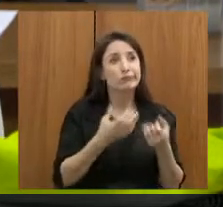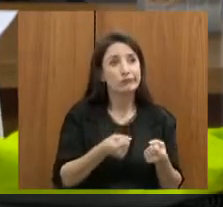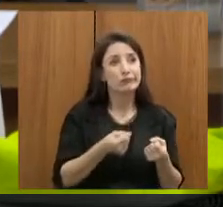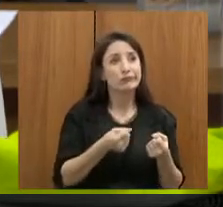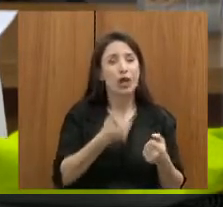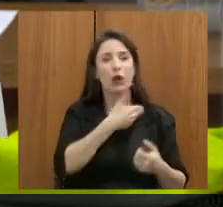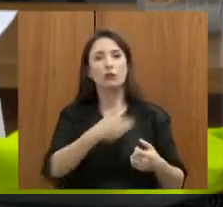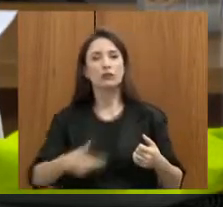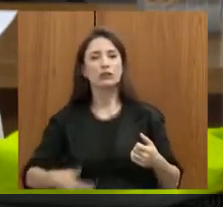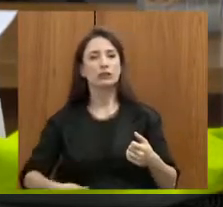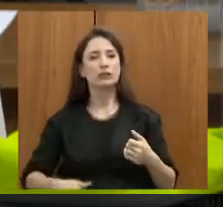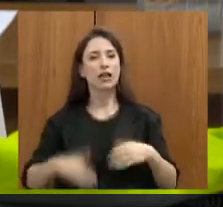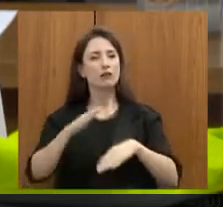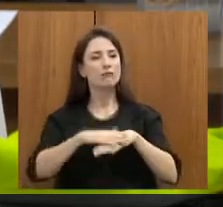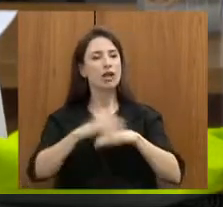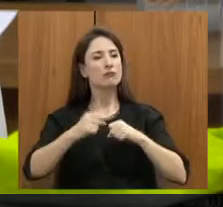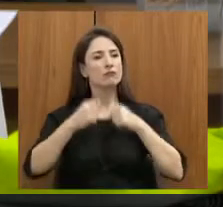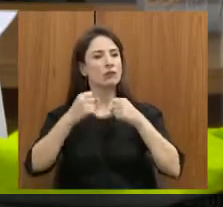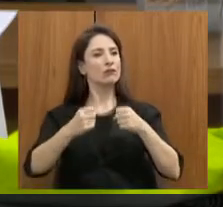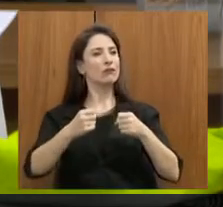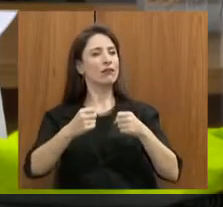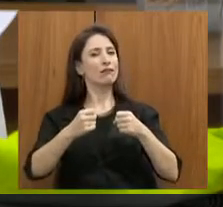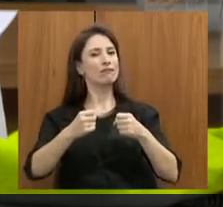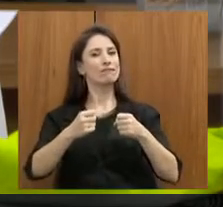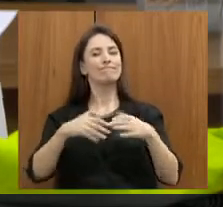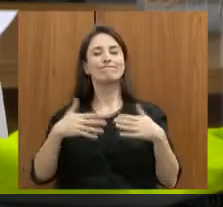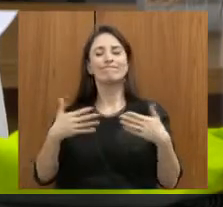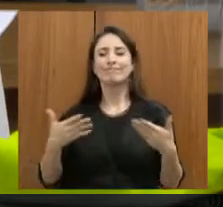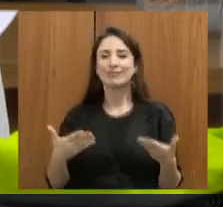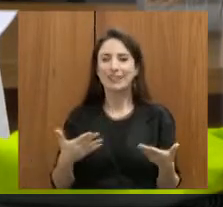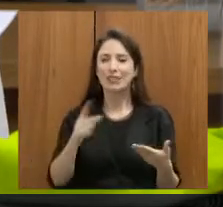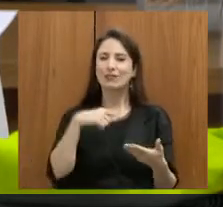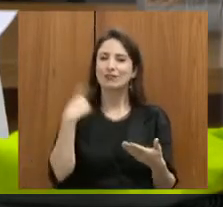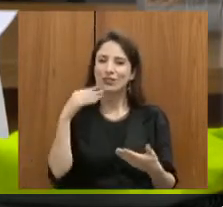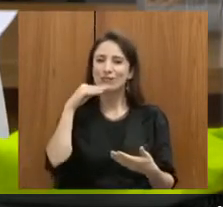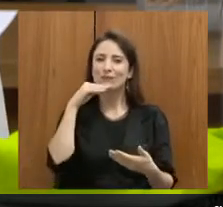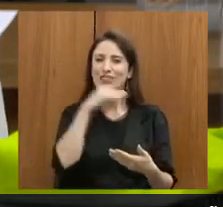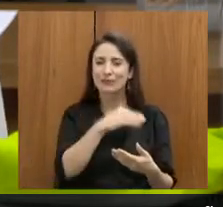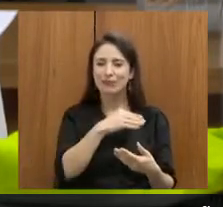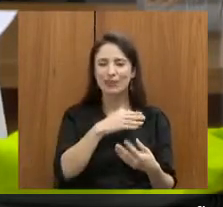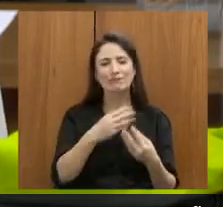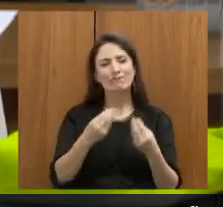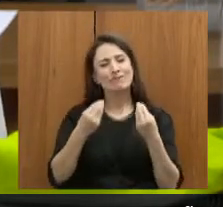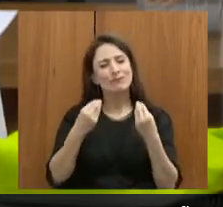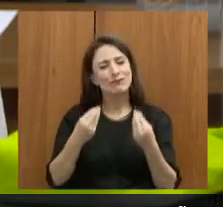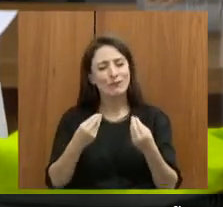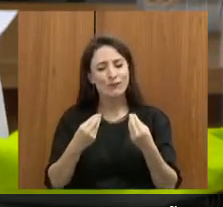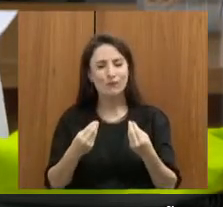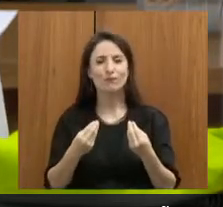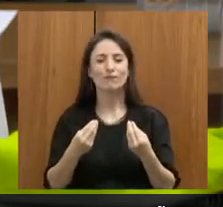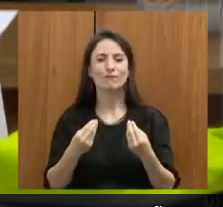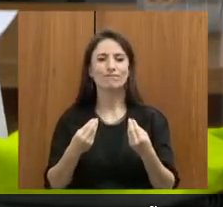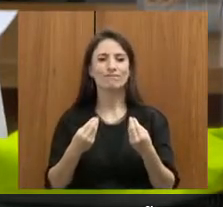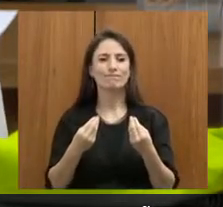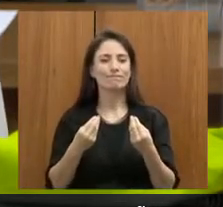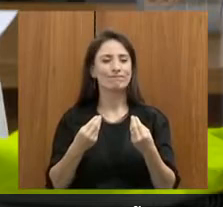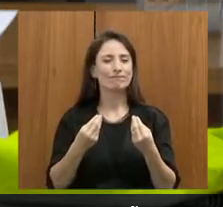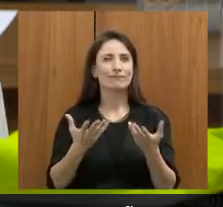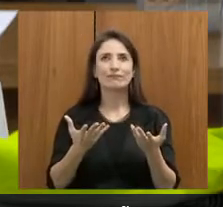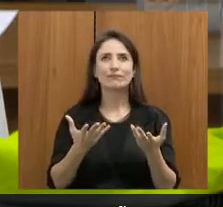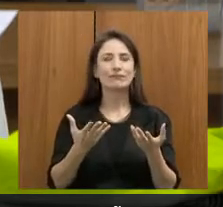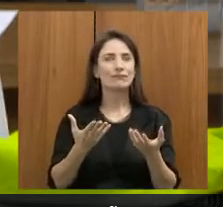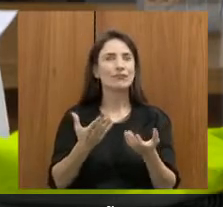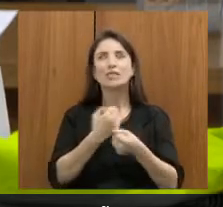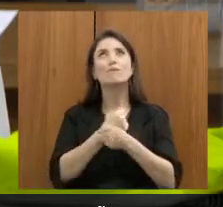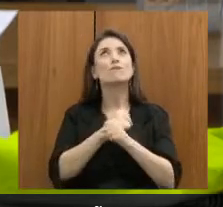Oi e aí a gente fica vendo como é impossível a pensar em